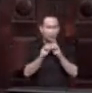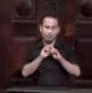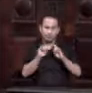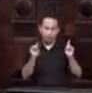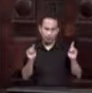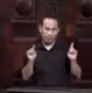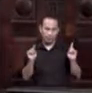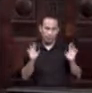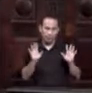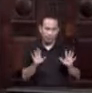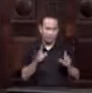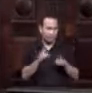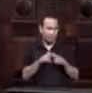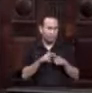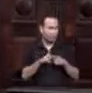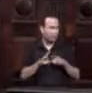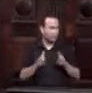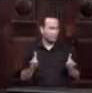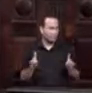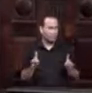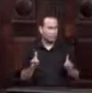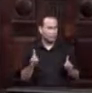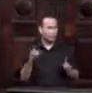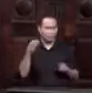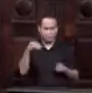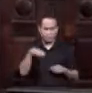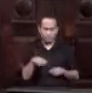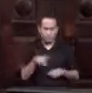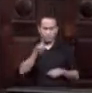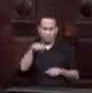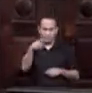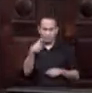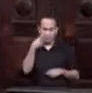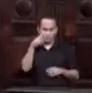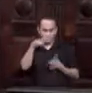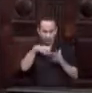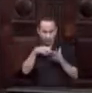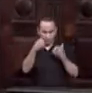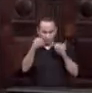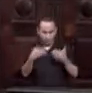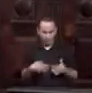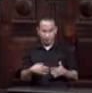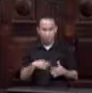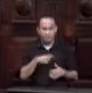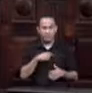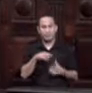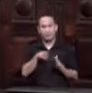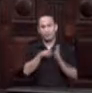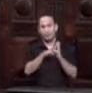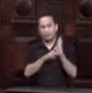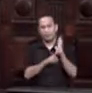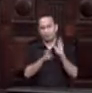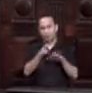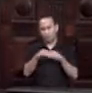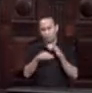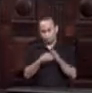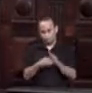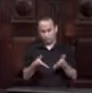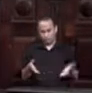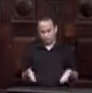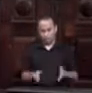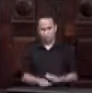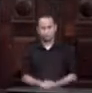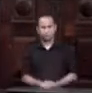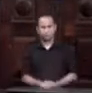Mas não tem problema, nós estamos fazendo 3 minutos. Aí a gente depois vai ler aqui para criar uma norma para valer para todo mundo. Deputado Conte.